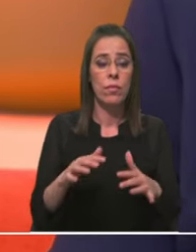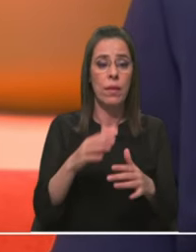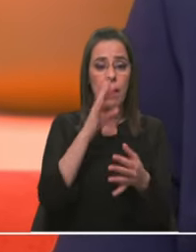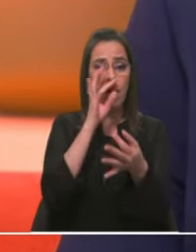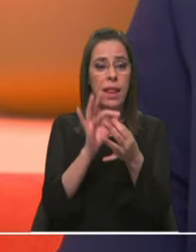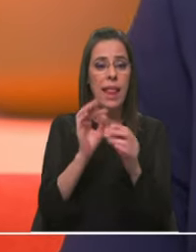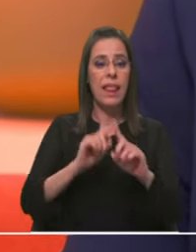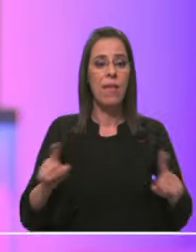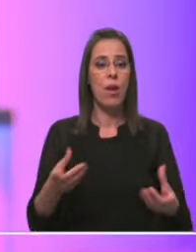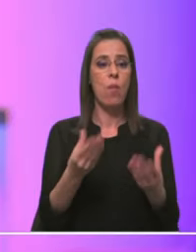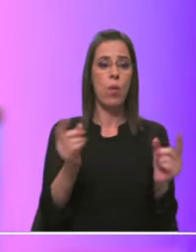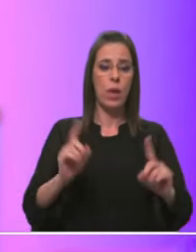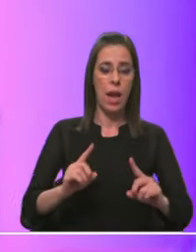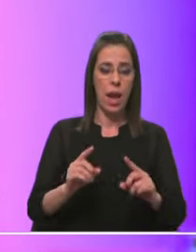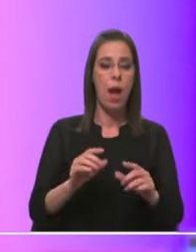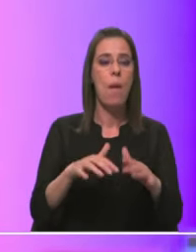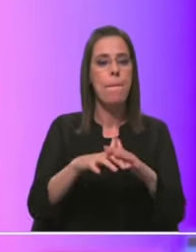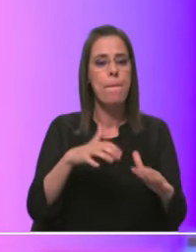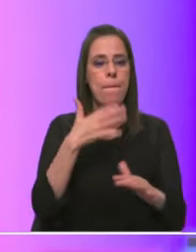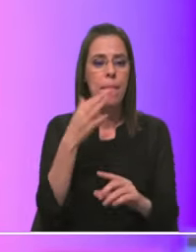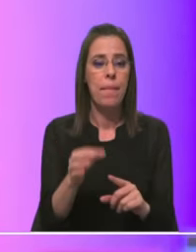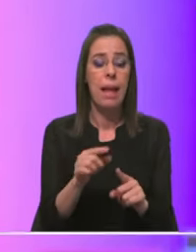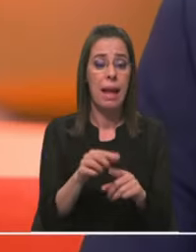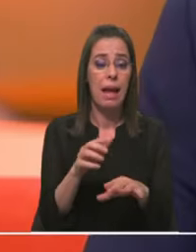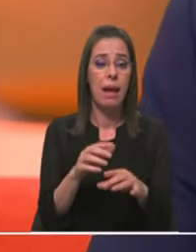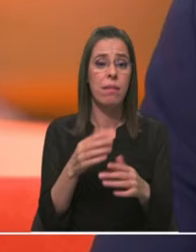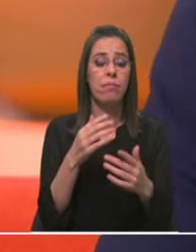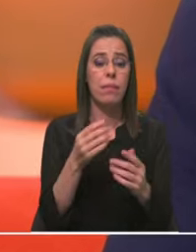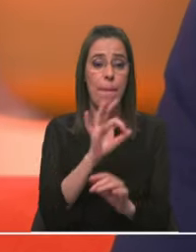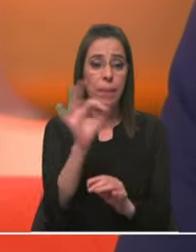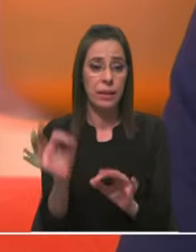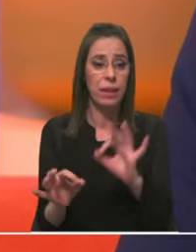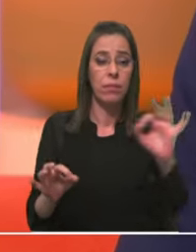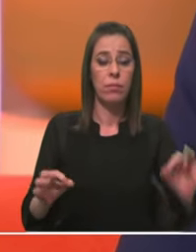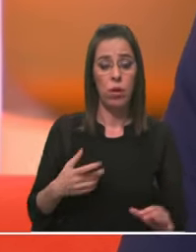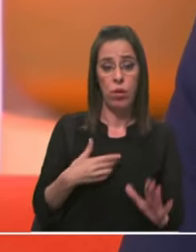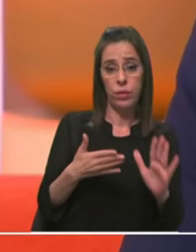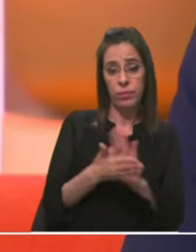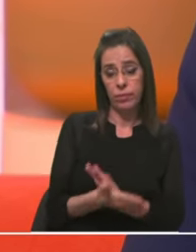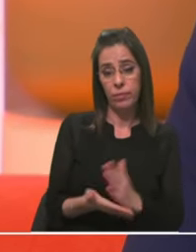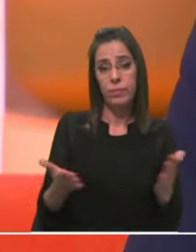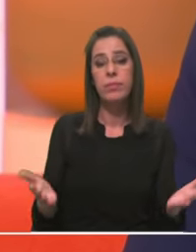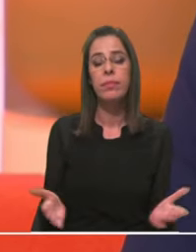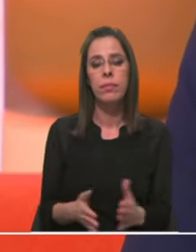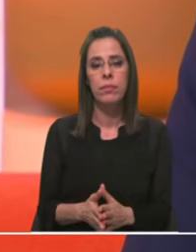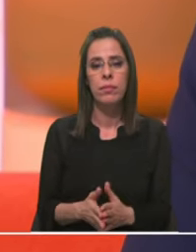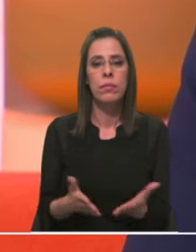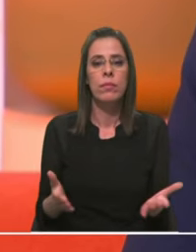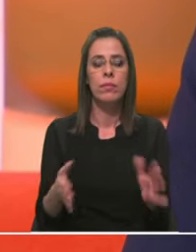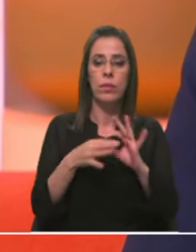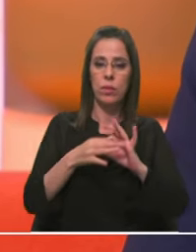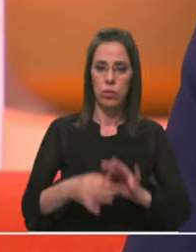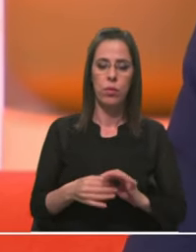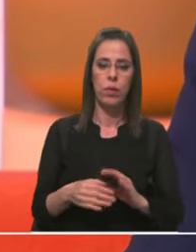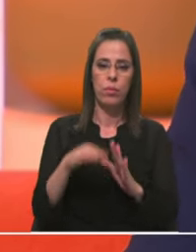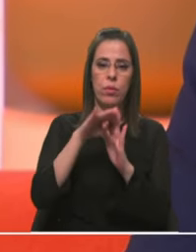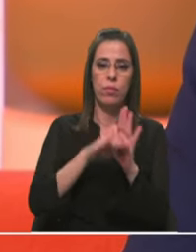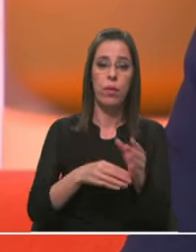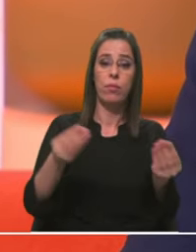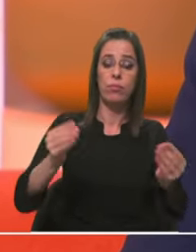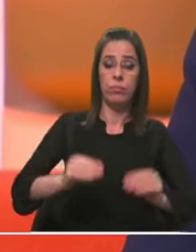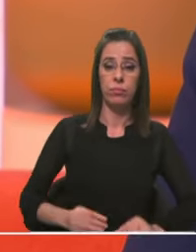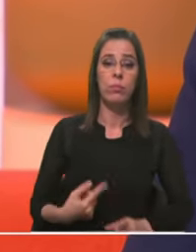curtinha mas tiv exatamente mas tivemos não é e e o que era preciso Nós entramos e colaboramos no programa que é